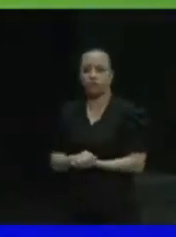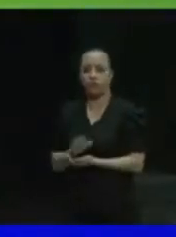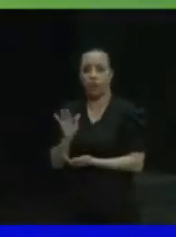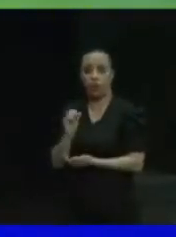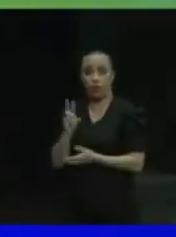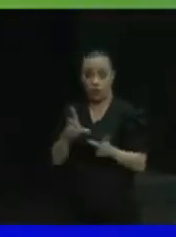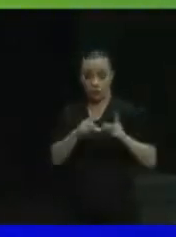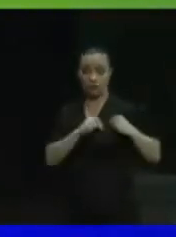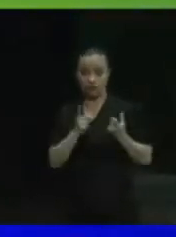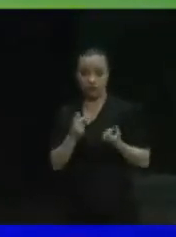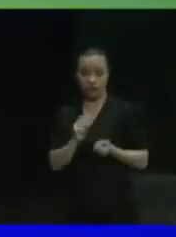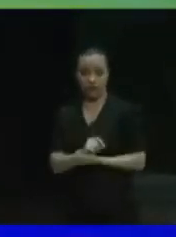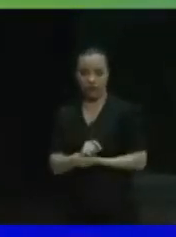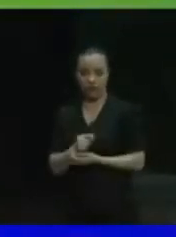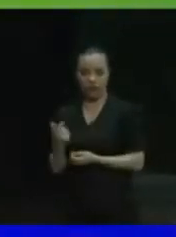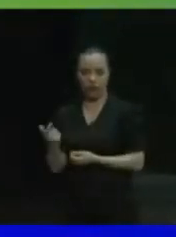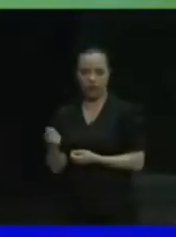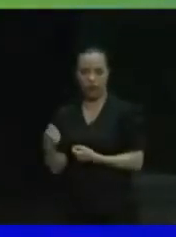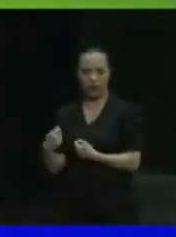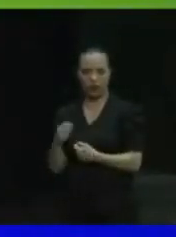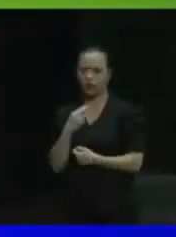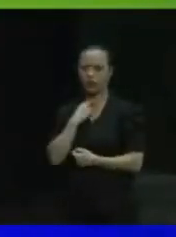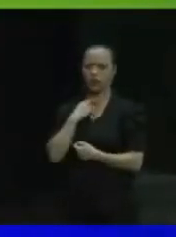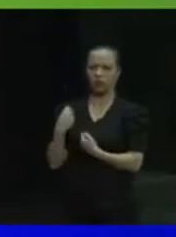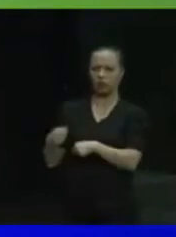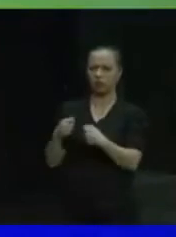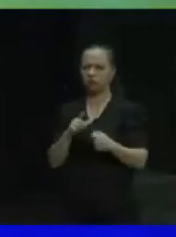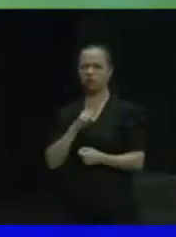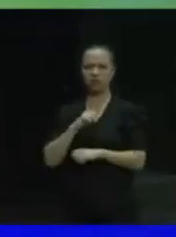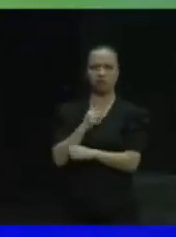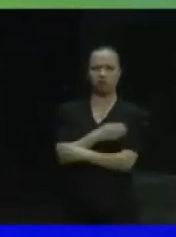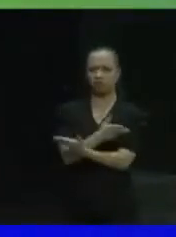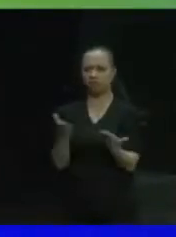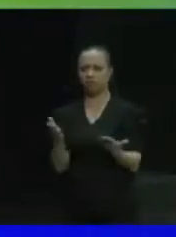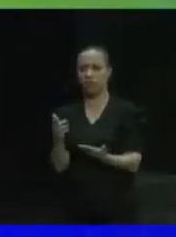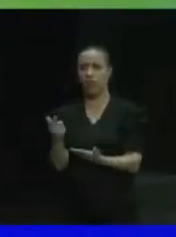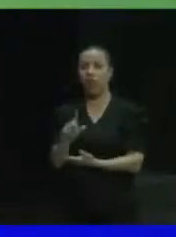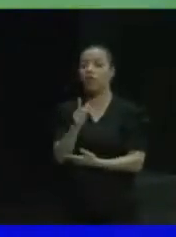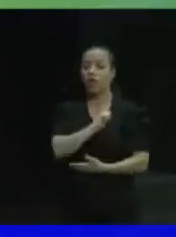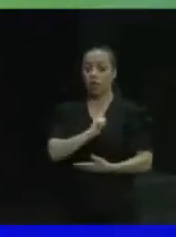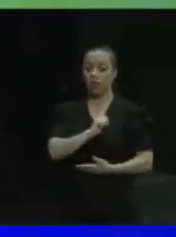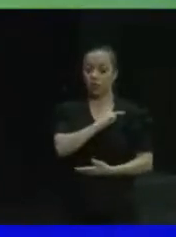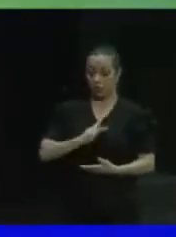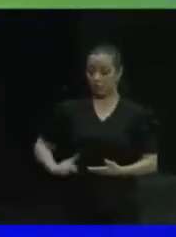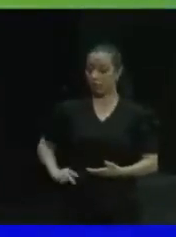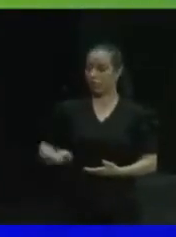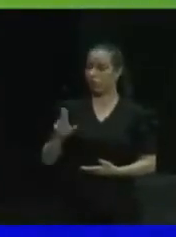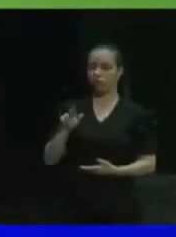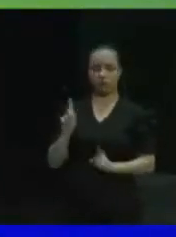privilegiado não deve existir para ninguém e para nenhum cargo, nem para o presidente da República.